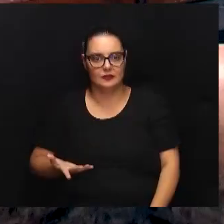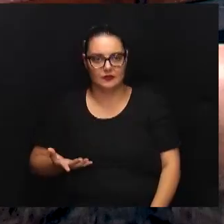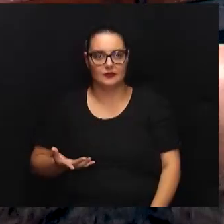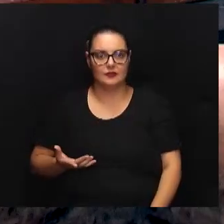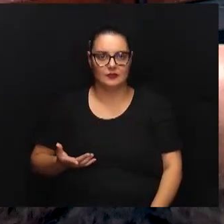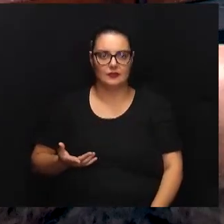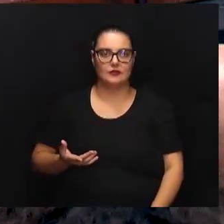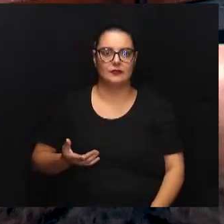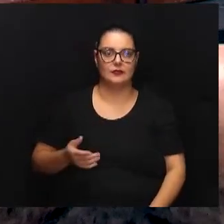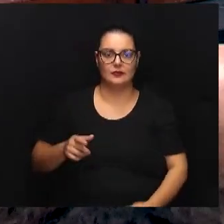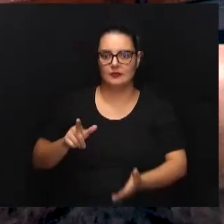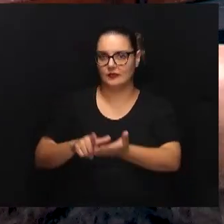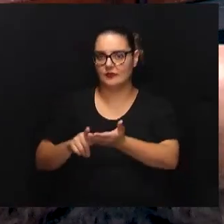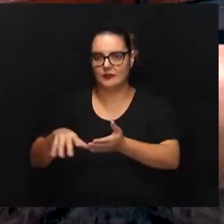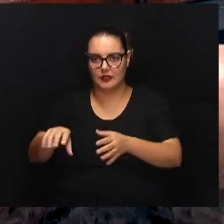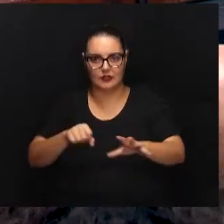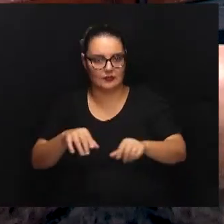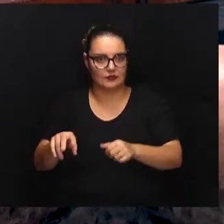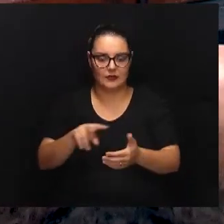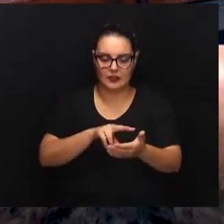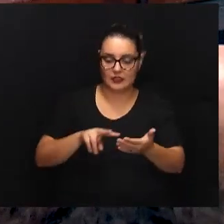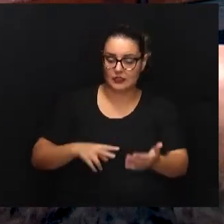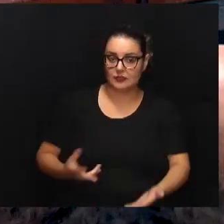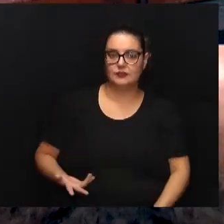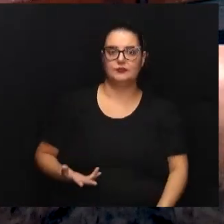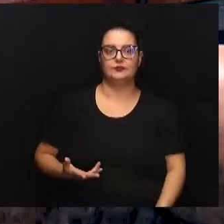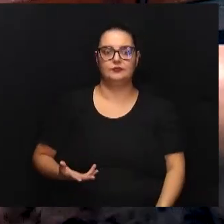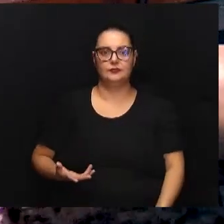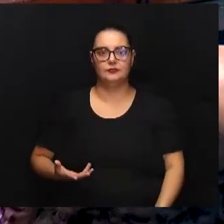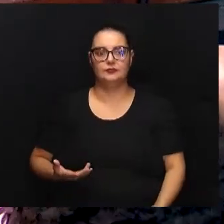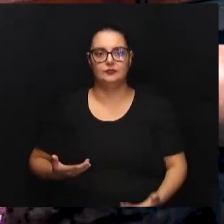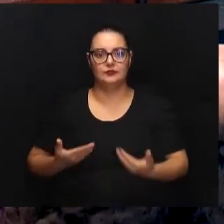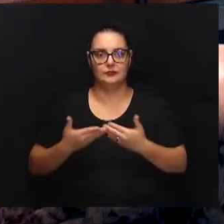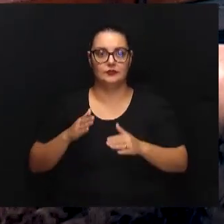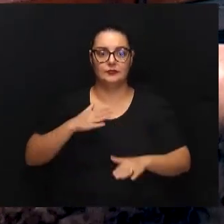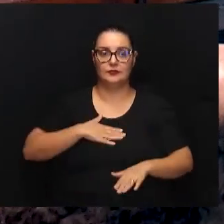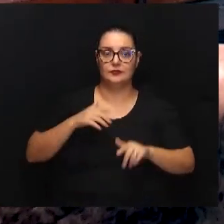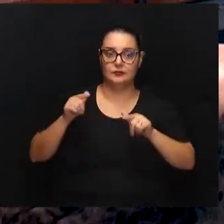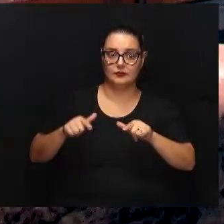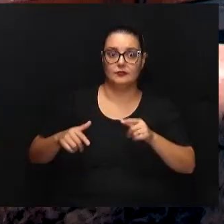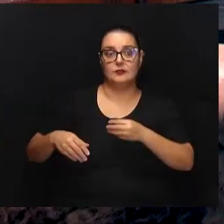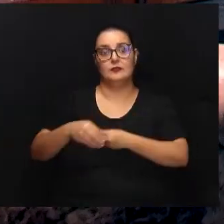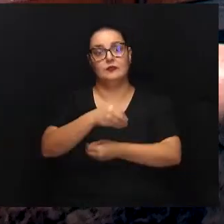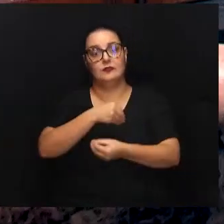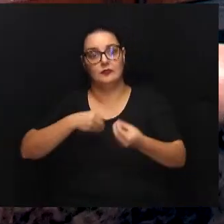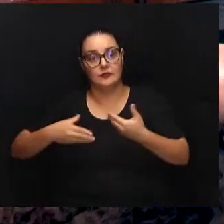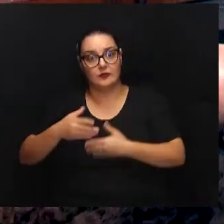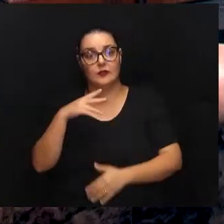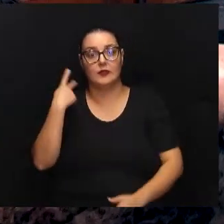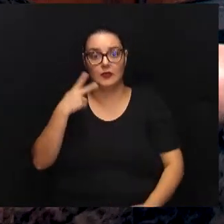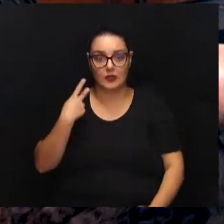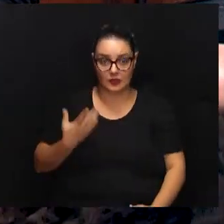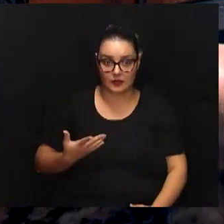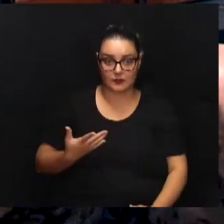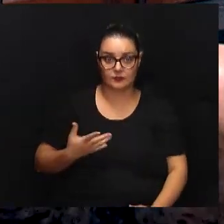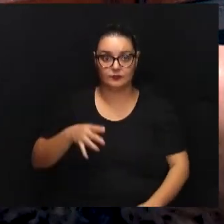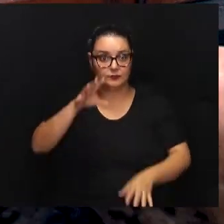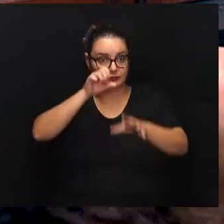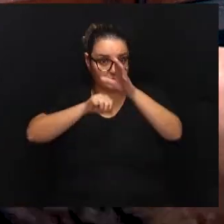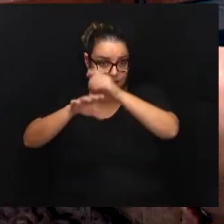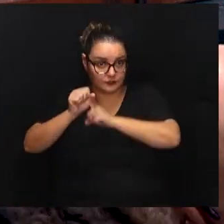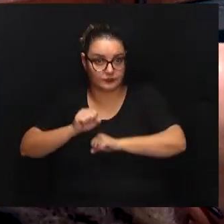muito. Com a abertura do meu espaço, eu estou me envolvendo mais com a política, aprendendo muito para poder ajudar os